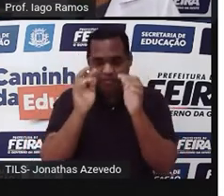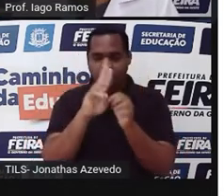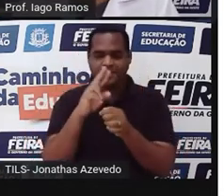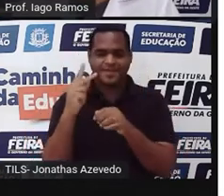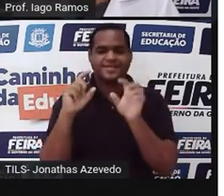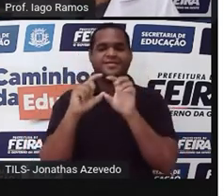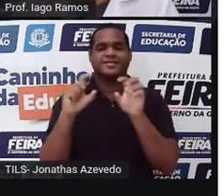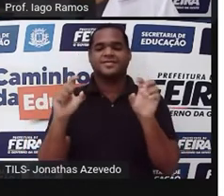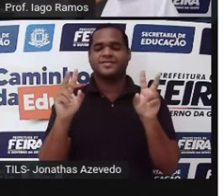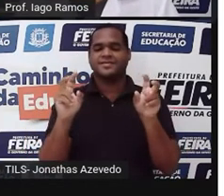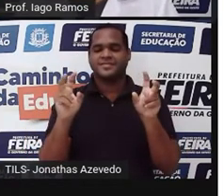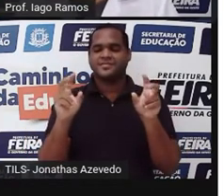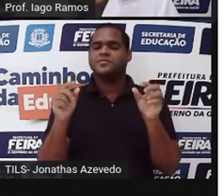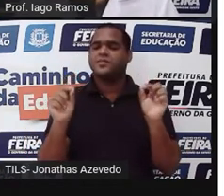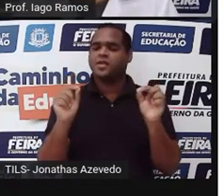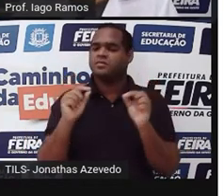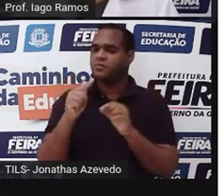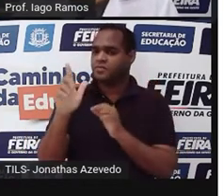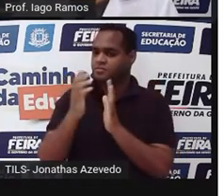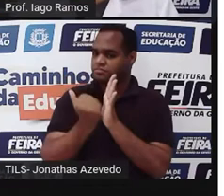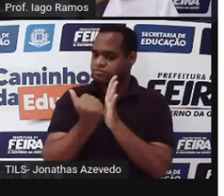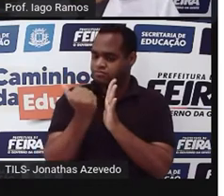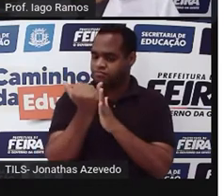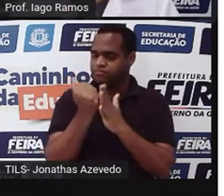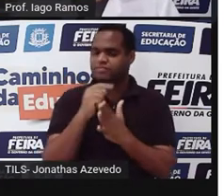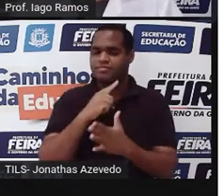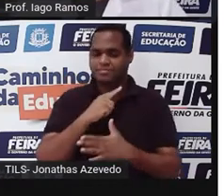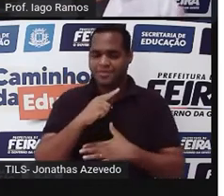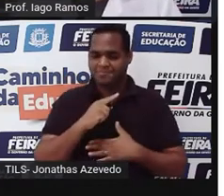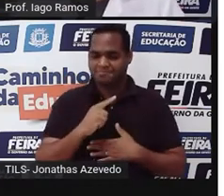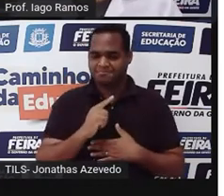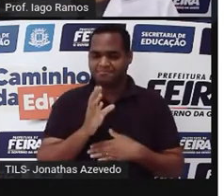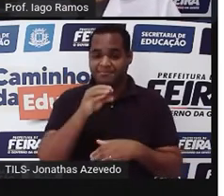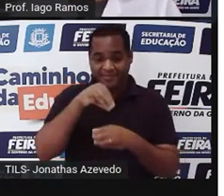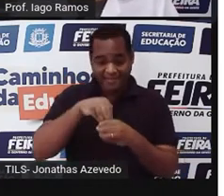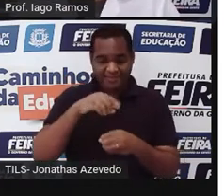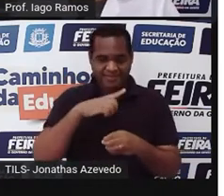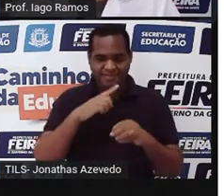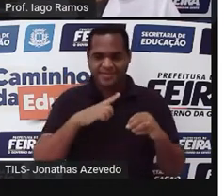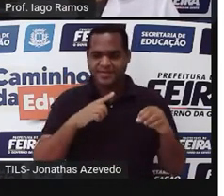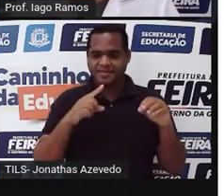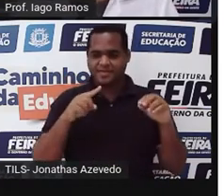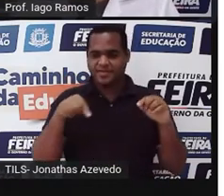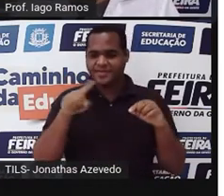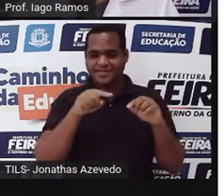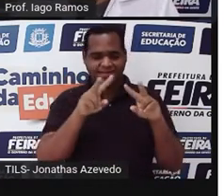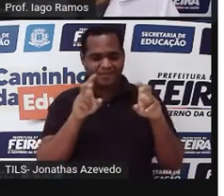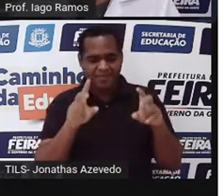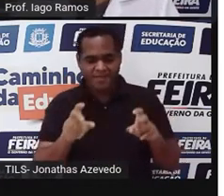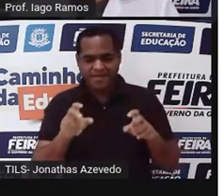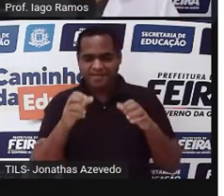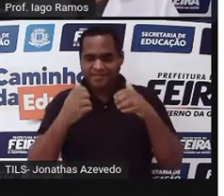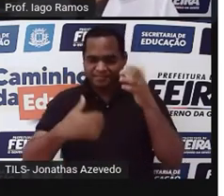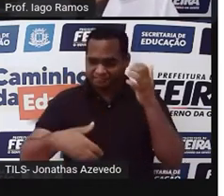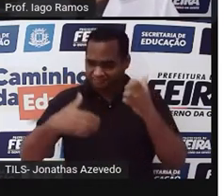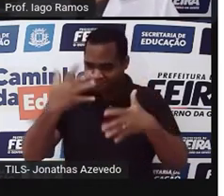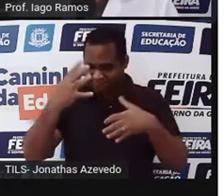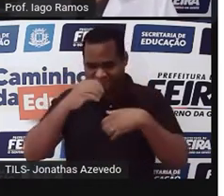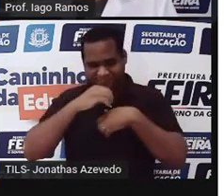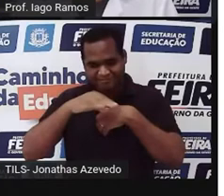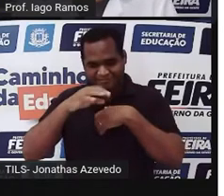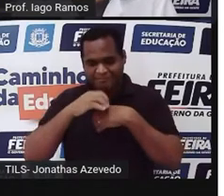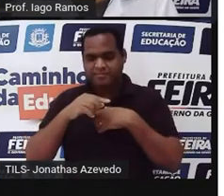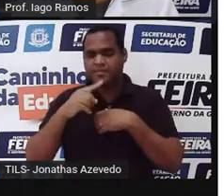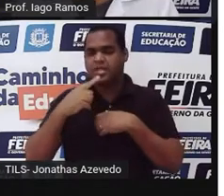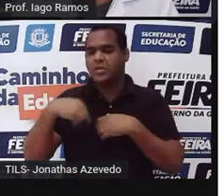temos mais coisas tá bom E aí dentro do que a gente vou fazendo aqui agora a gente